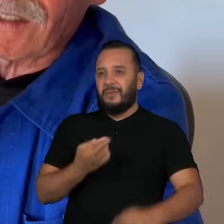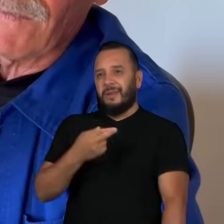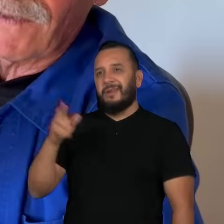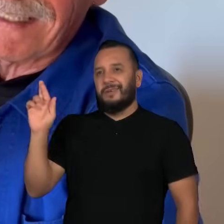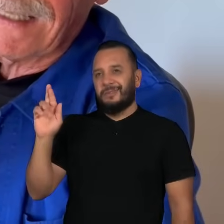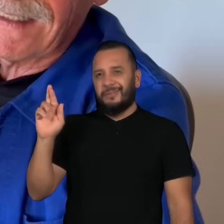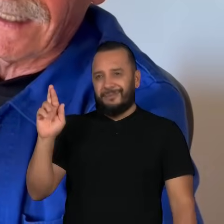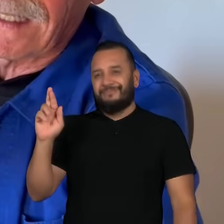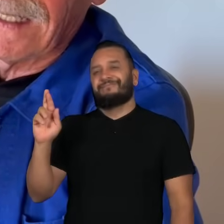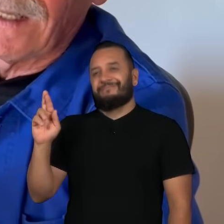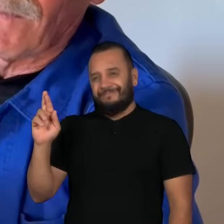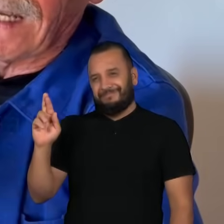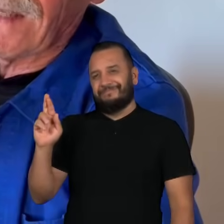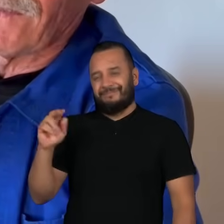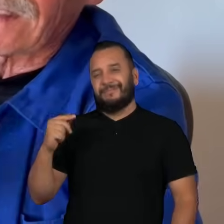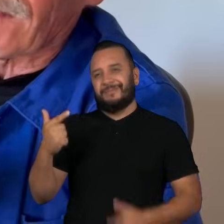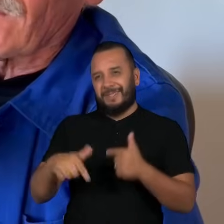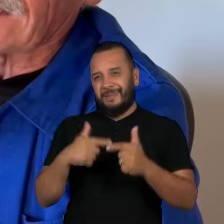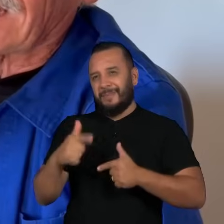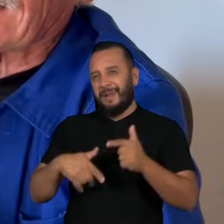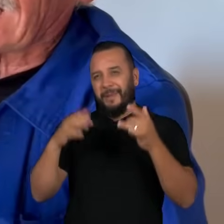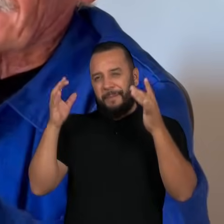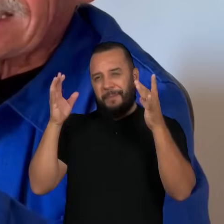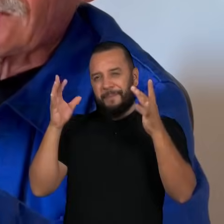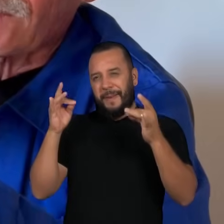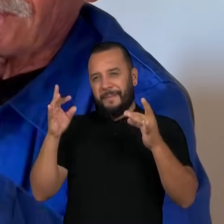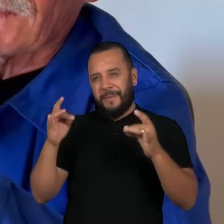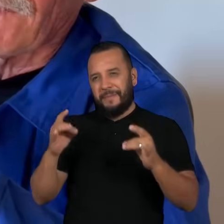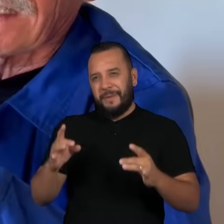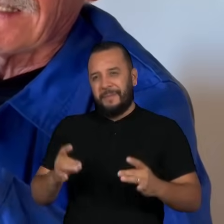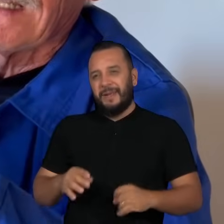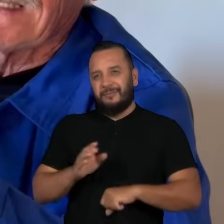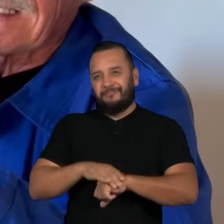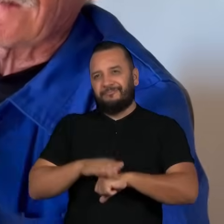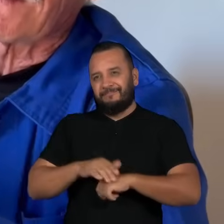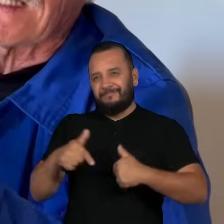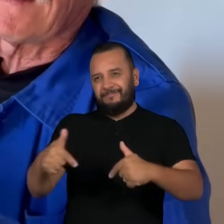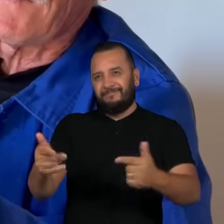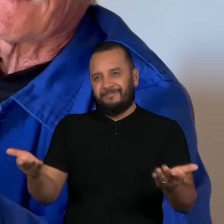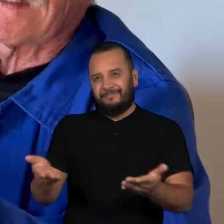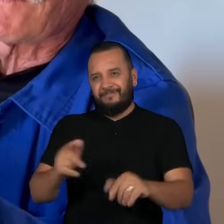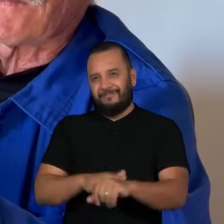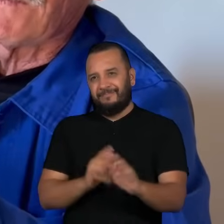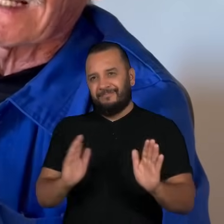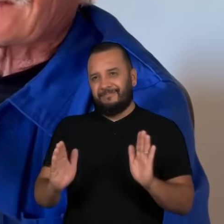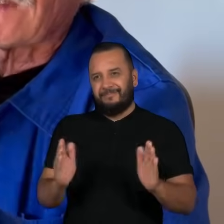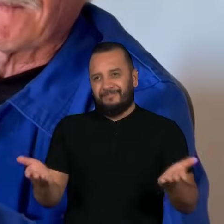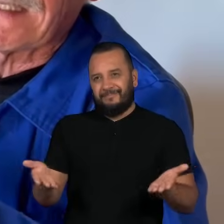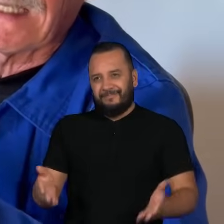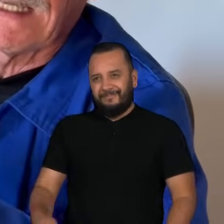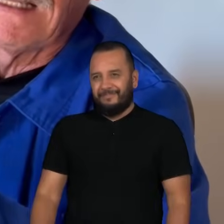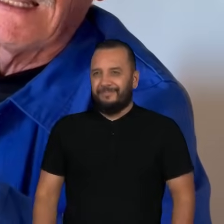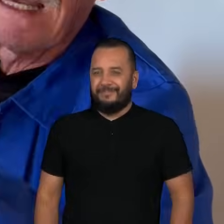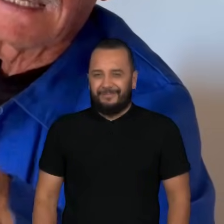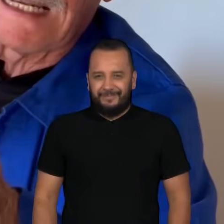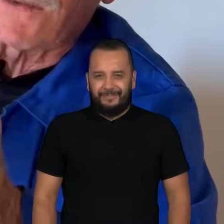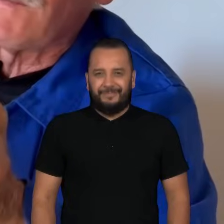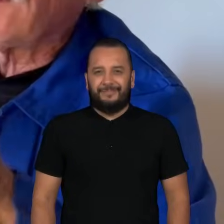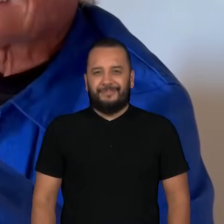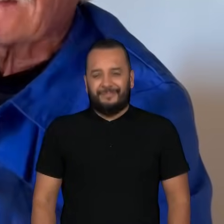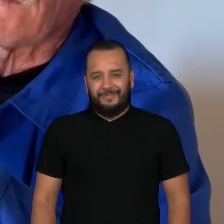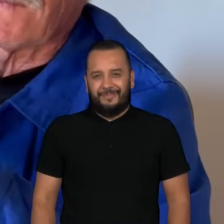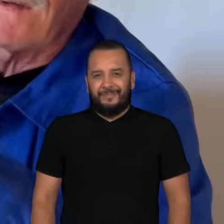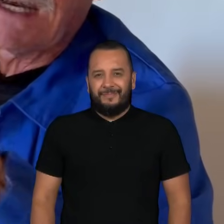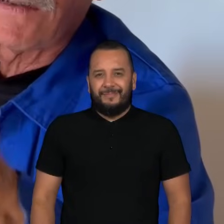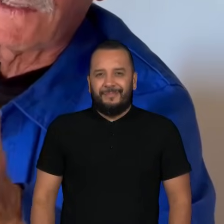religião, é um trabalho muito grande que eu estou fazendo neste momento. Qu'est-ce que c'est qu'un Français aujourd'hui? Quels sont les métiers? À quel âge on